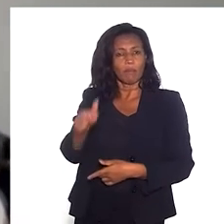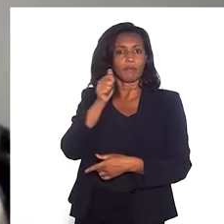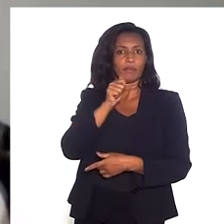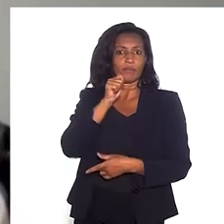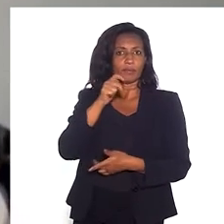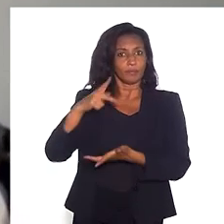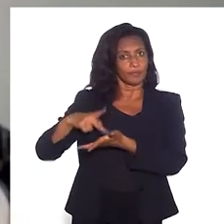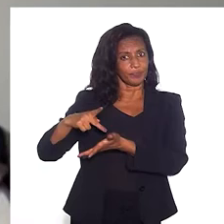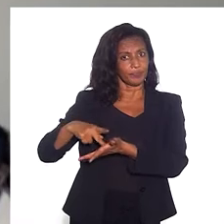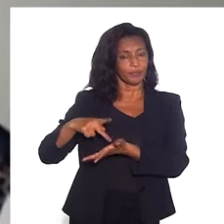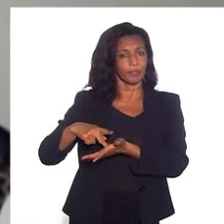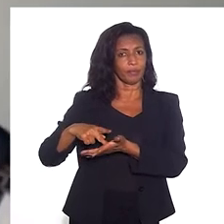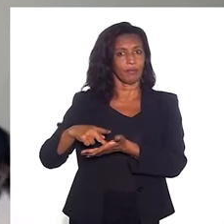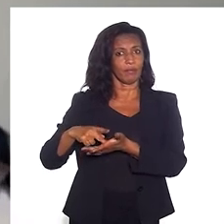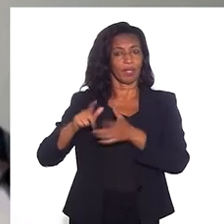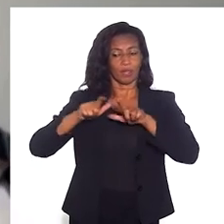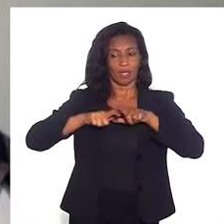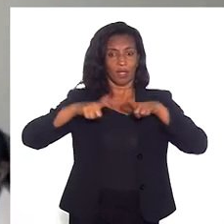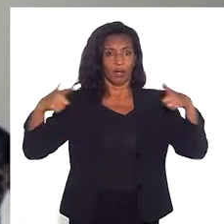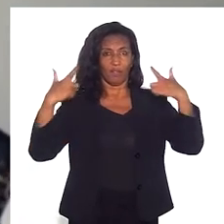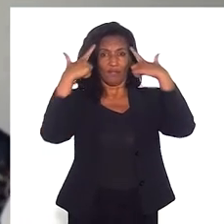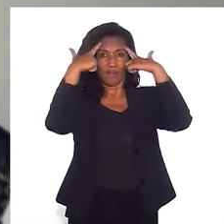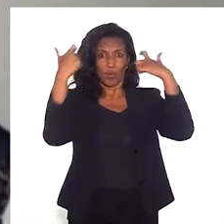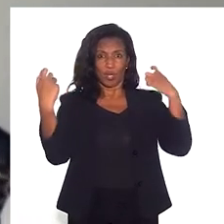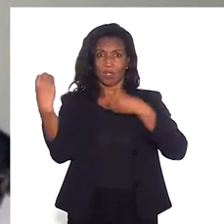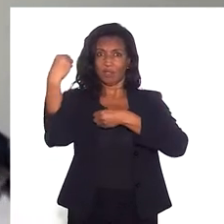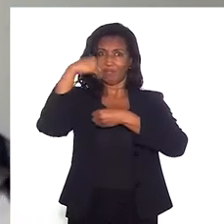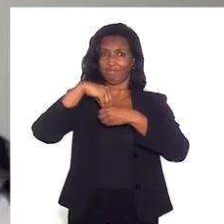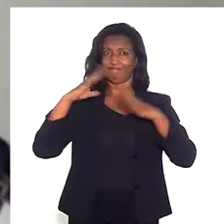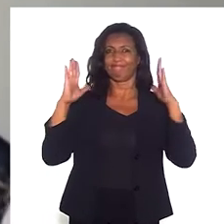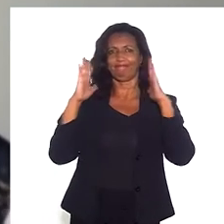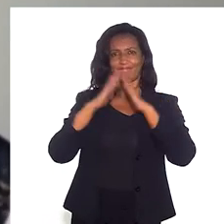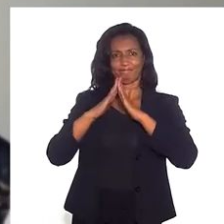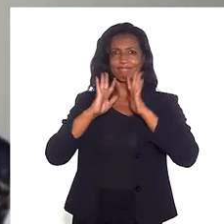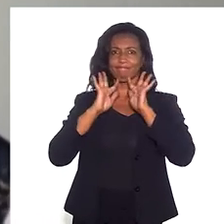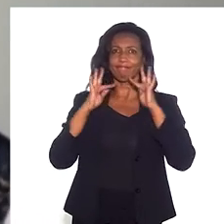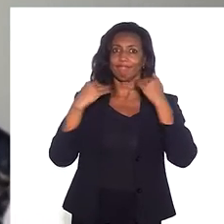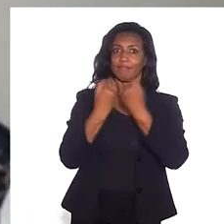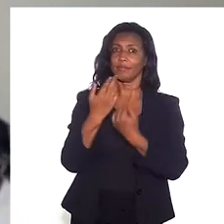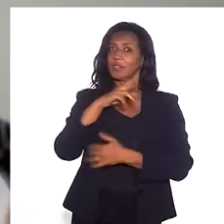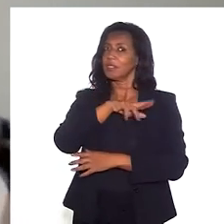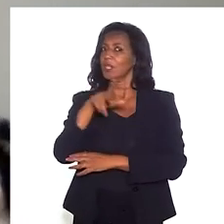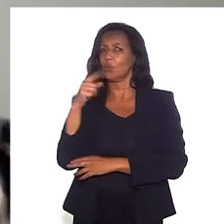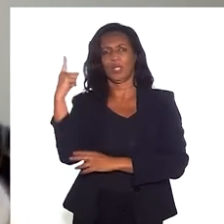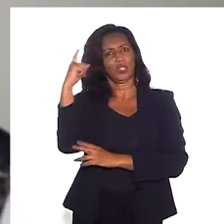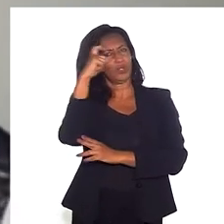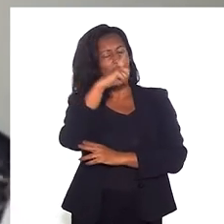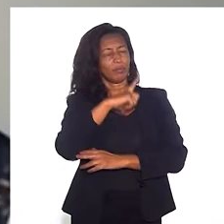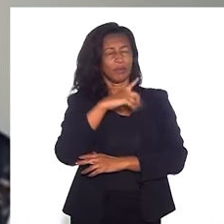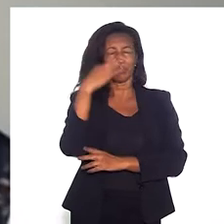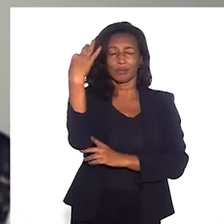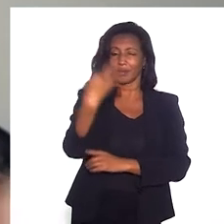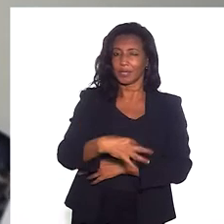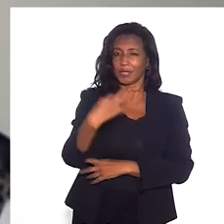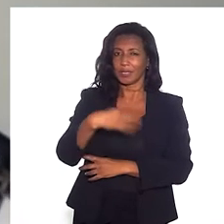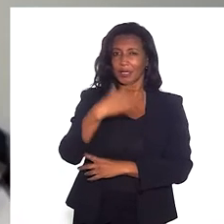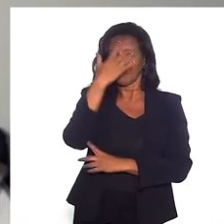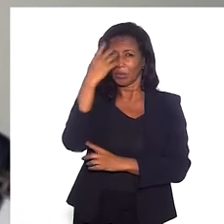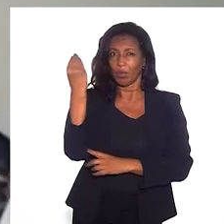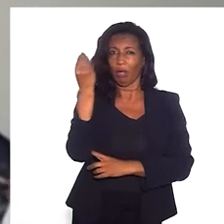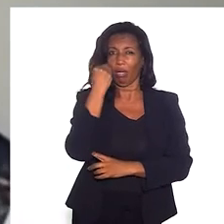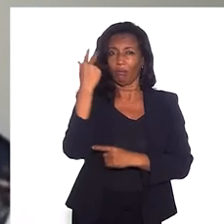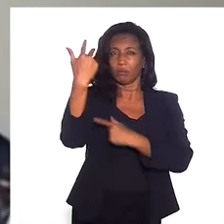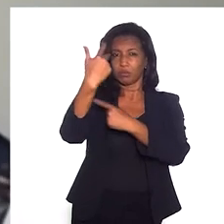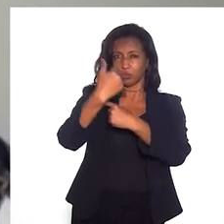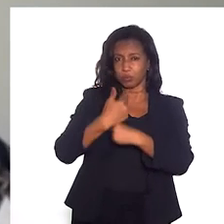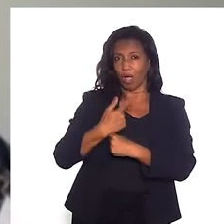né, com a realidade das mulheres, é o aumento do caso de violência doméstica. Não é difícil encontrar, tenho certeza que quem está